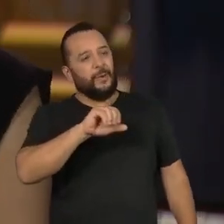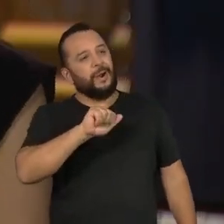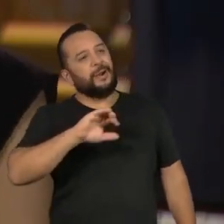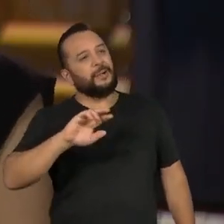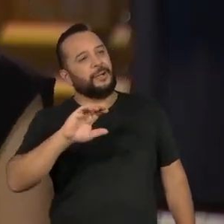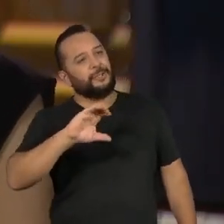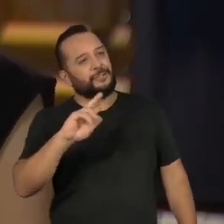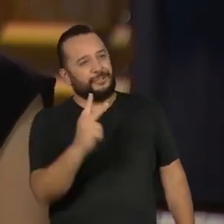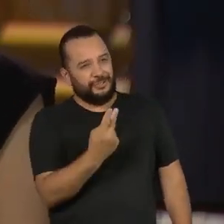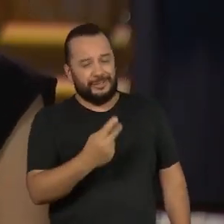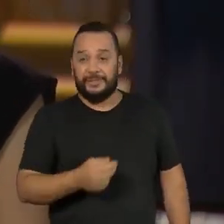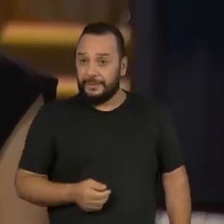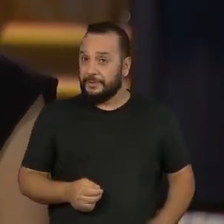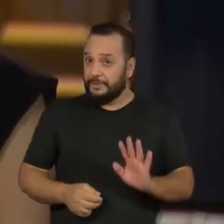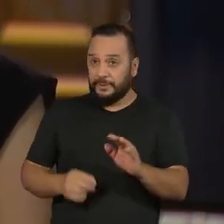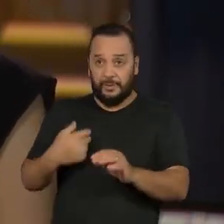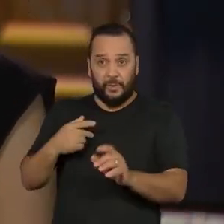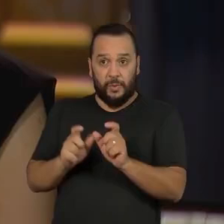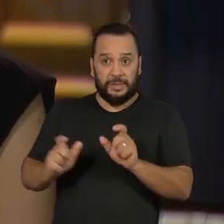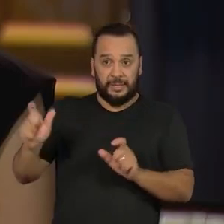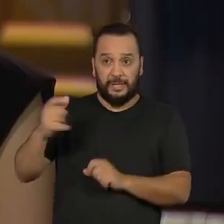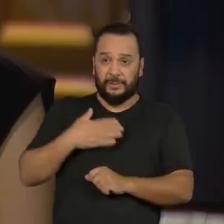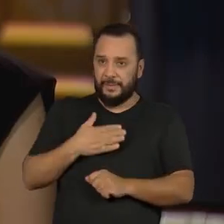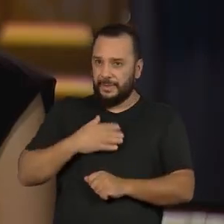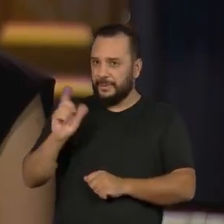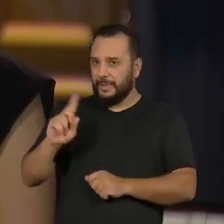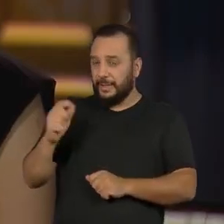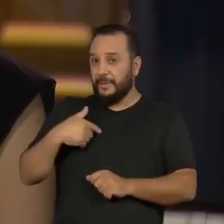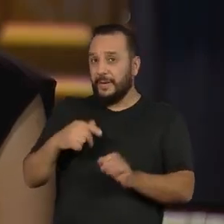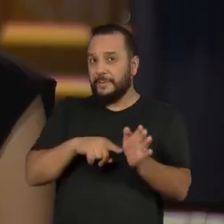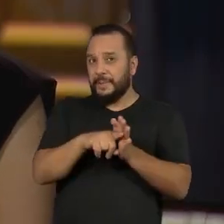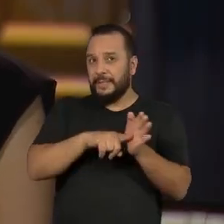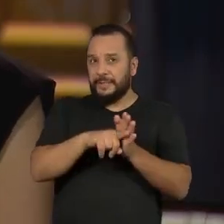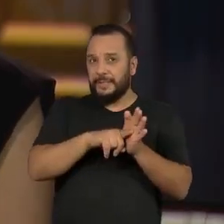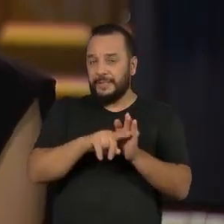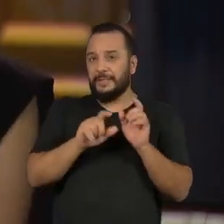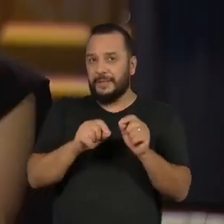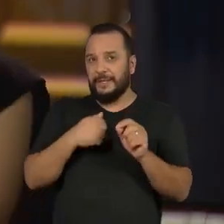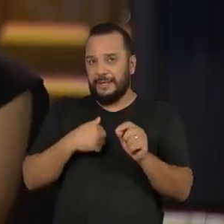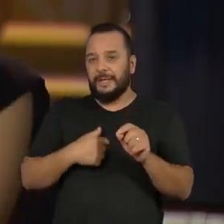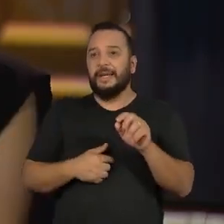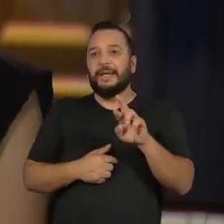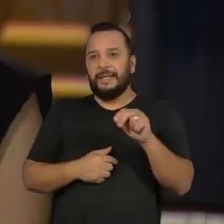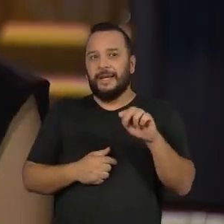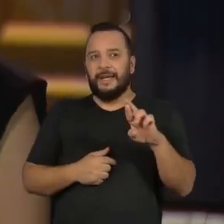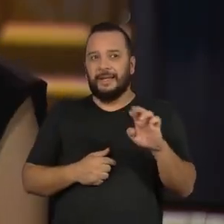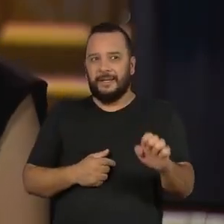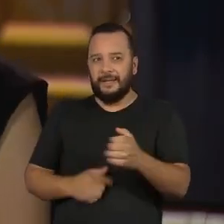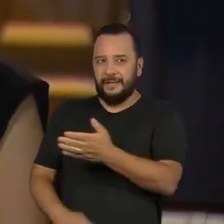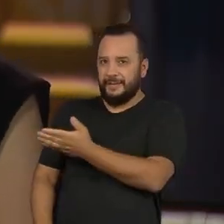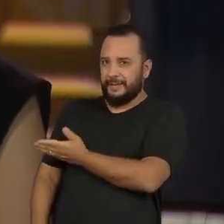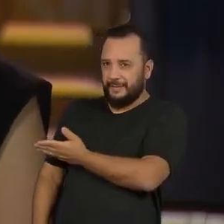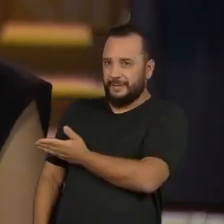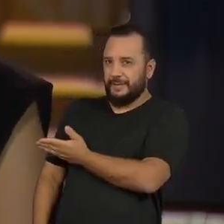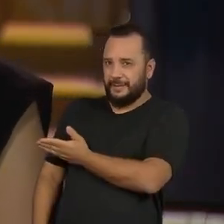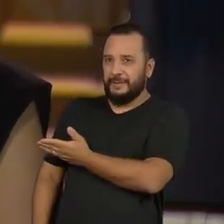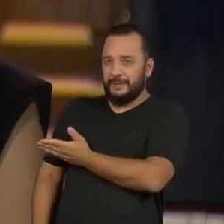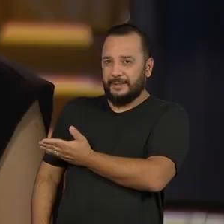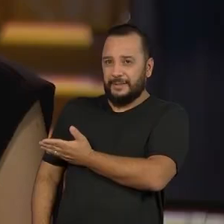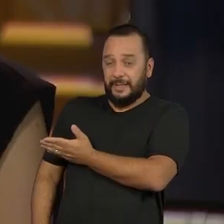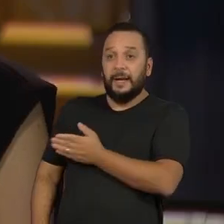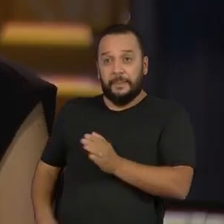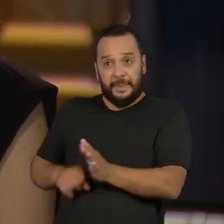possa eu inclusive no texto eh me pauto muito na pesquisa do rein Costa que é um teólogo Jornalista que foi analisar